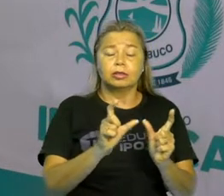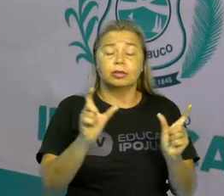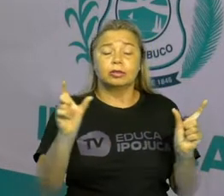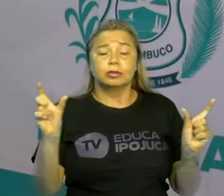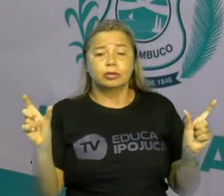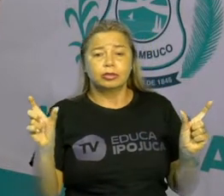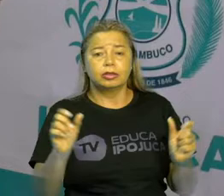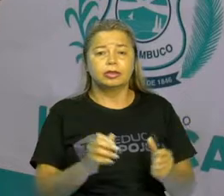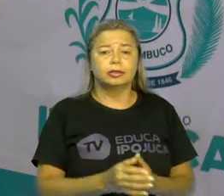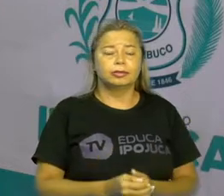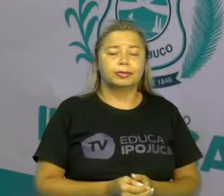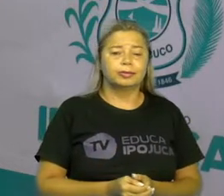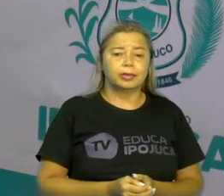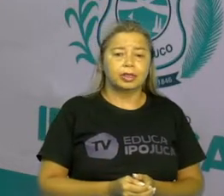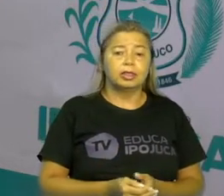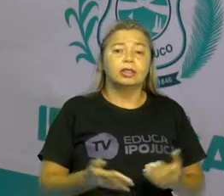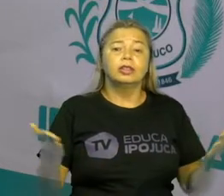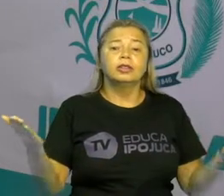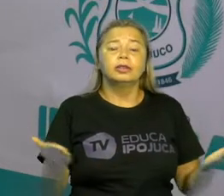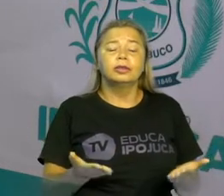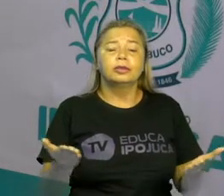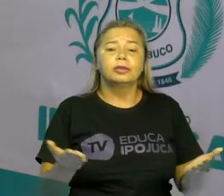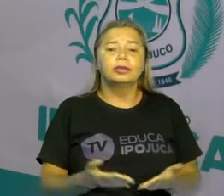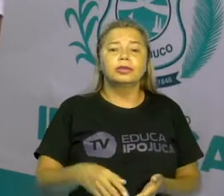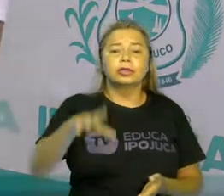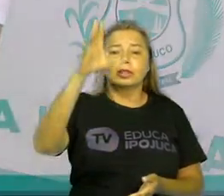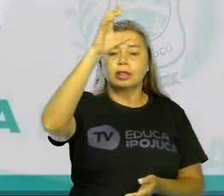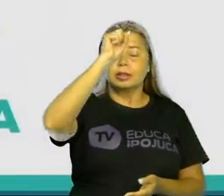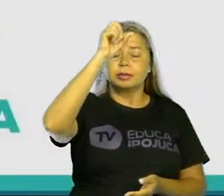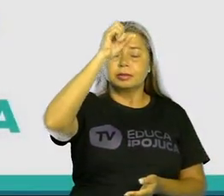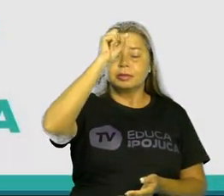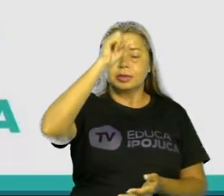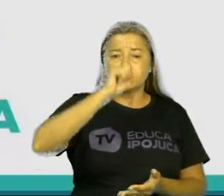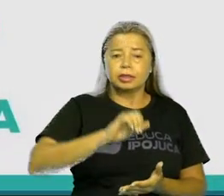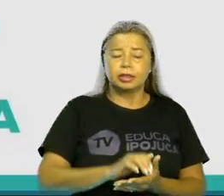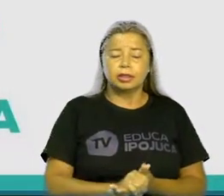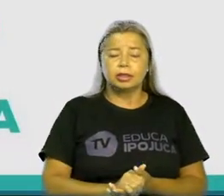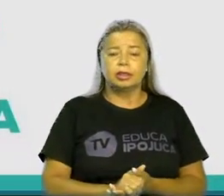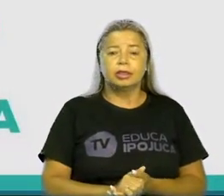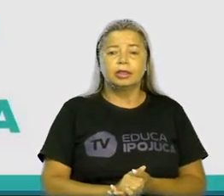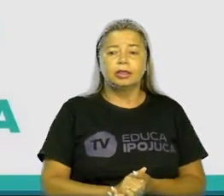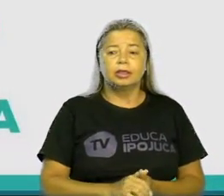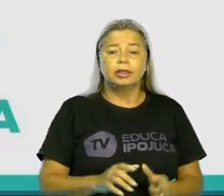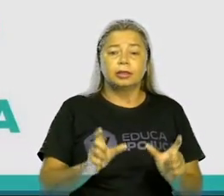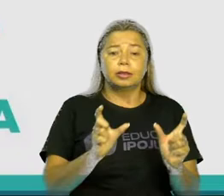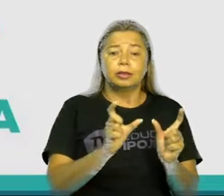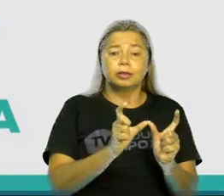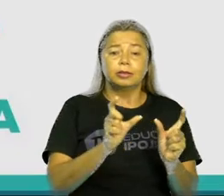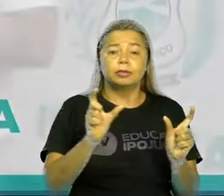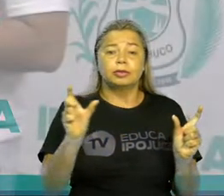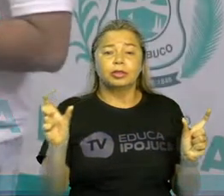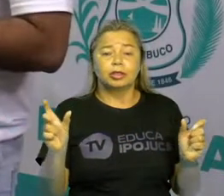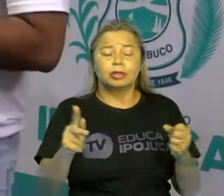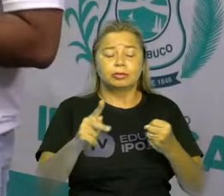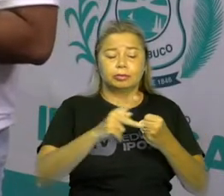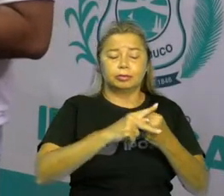oração. Hoje nós vamos aprender a respeito dos object pronouns. Let's